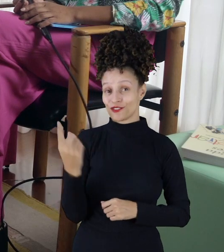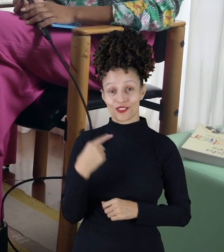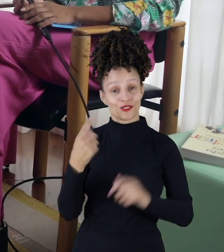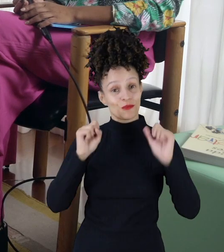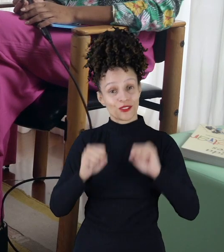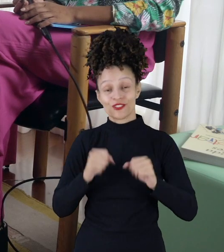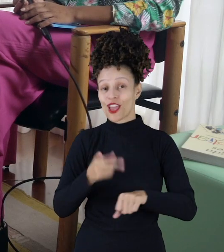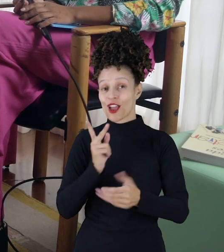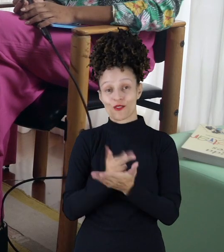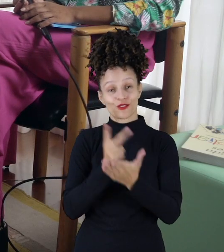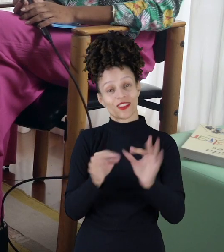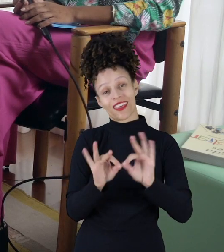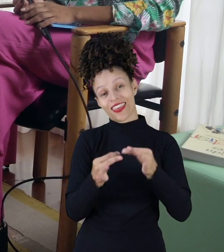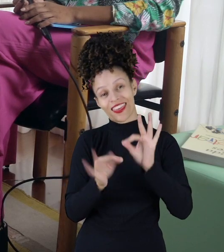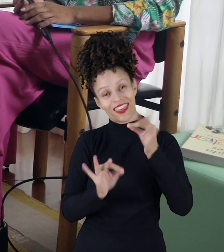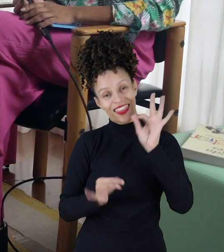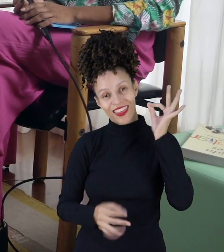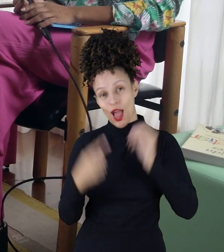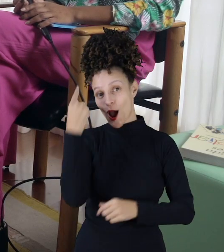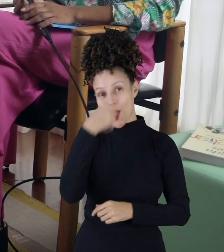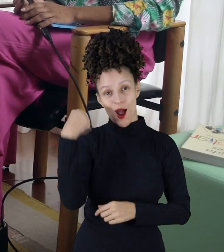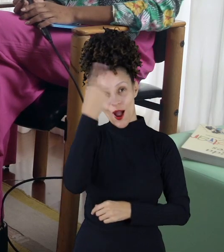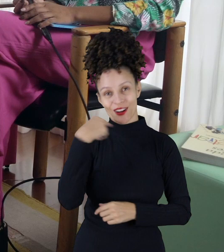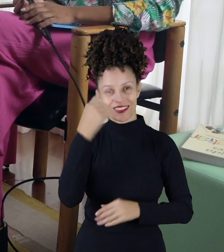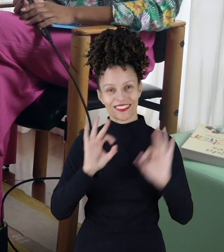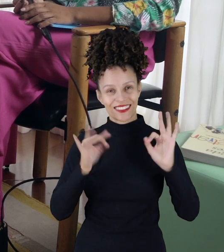obrigada, sim. Acho que a gente podia continuar aqui